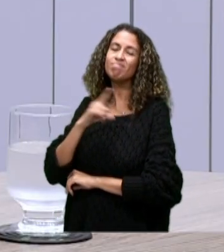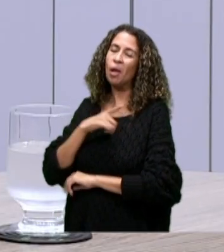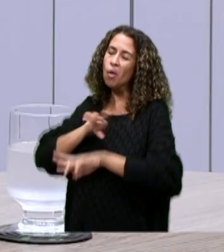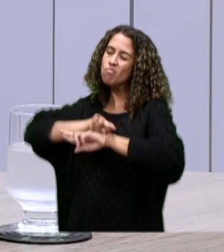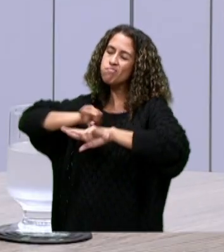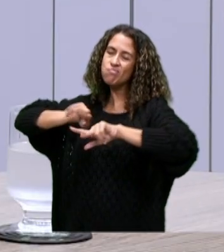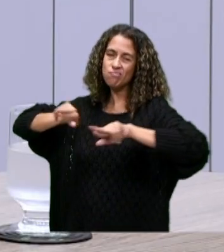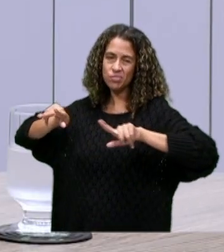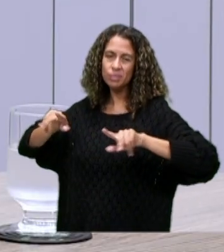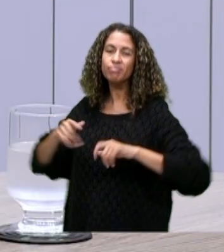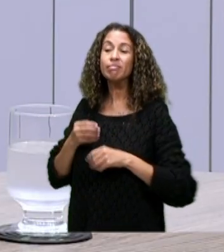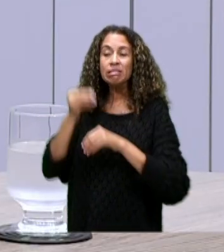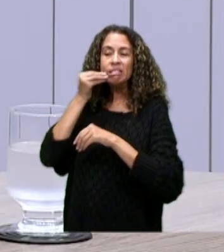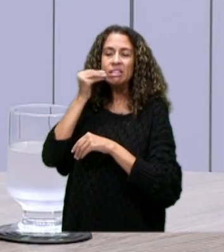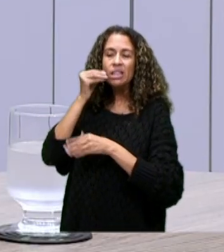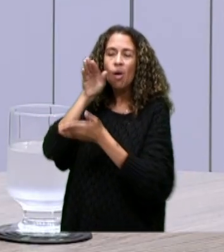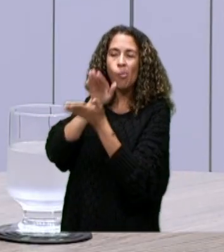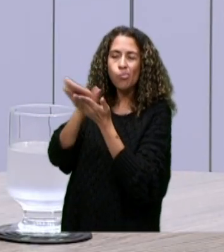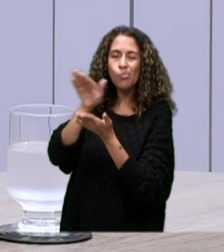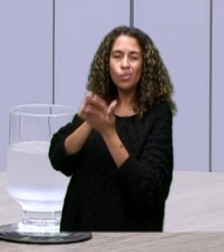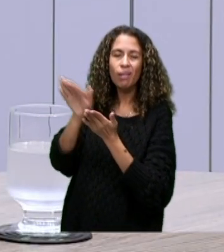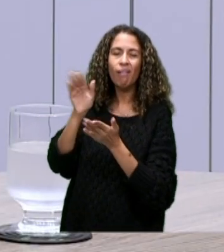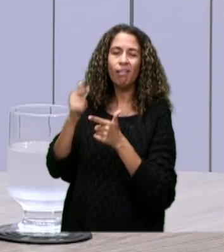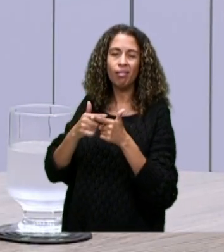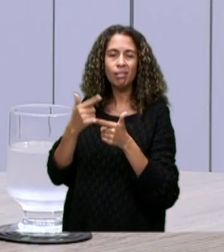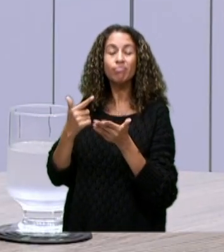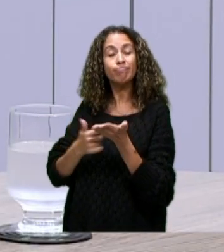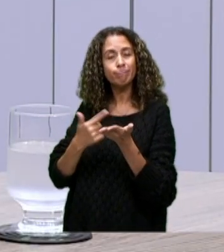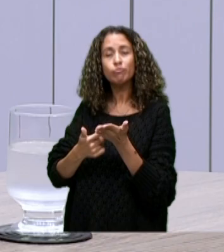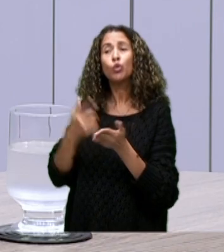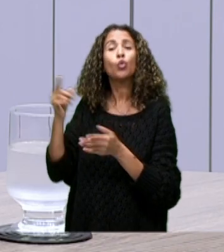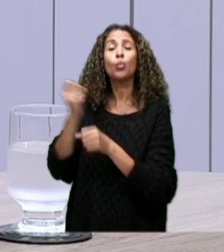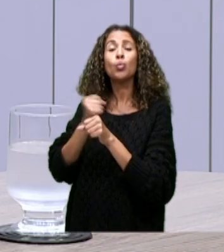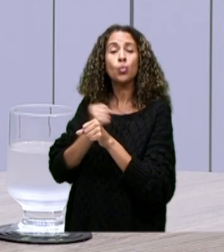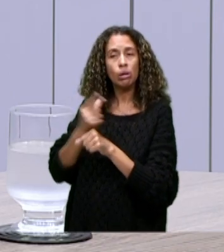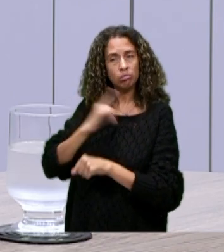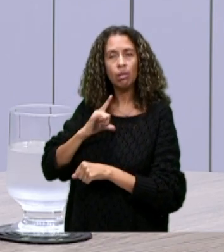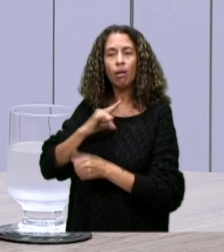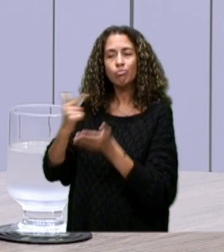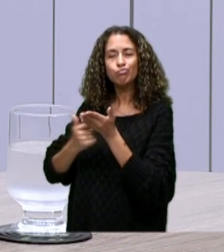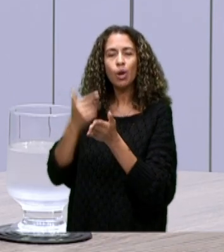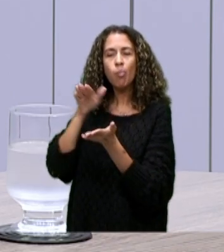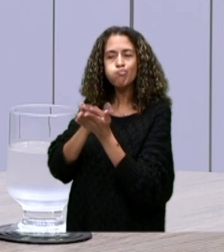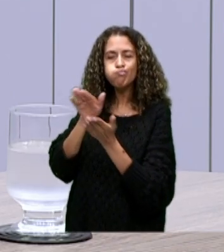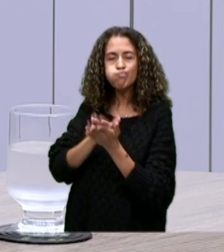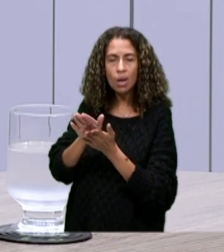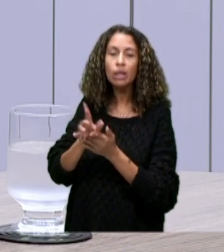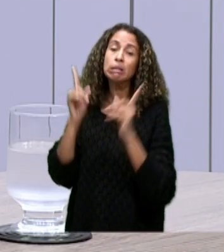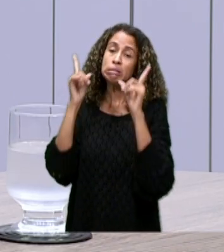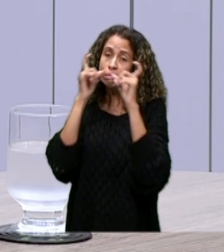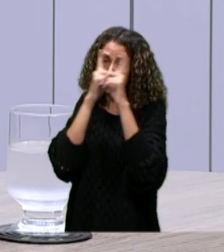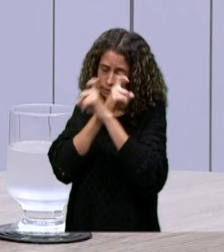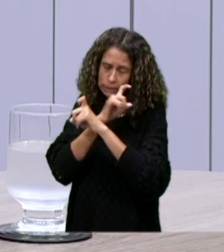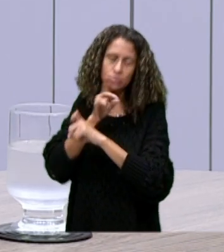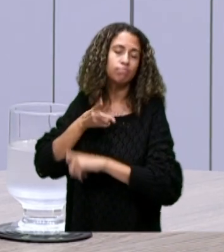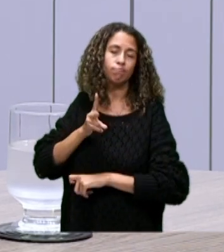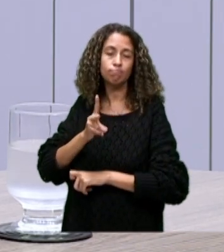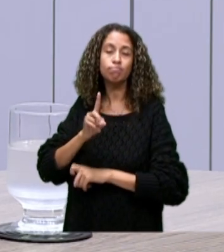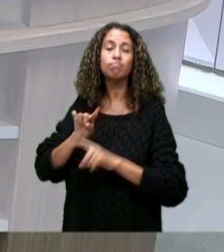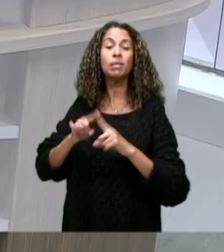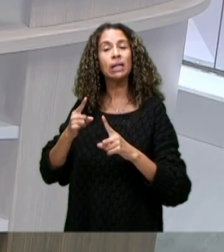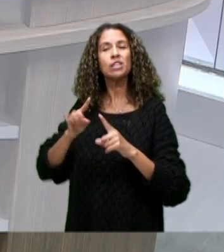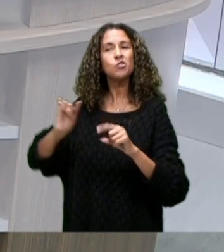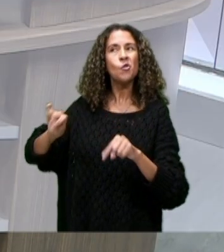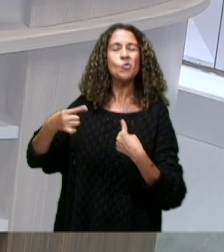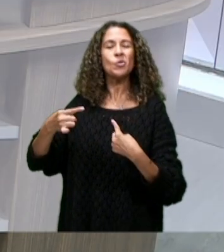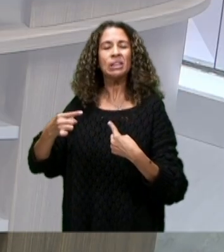tentam lançar seus livros. Todo ano tem livro sendo lançado em Itajaí, né? E é sempre difícil e sempre tentador continuar